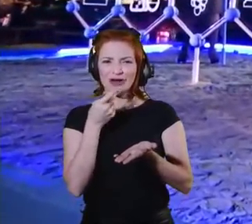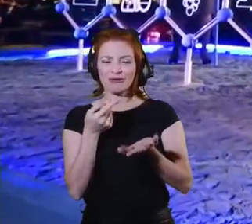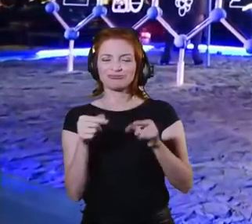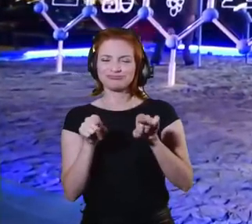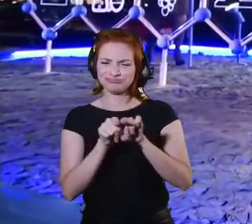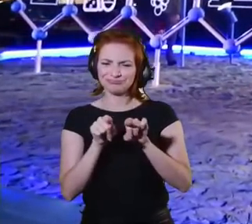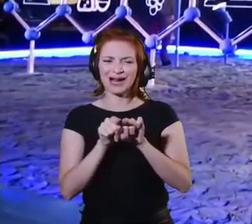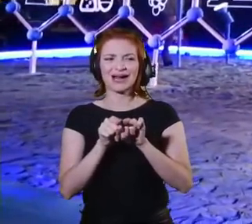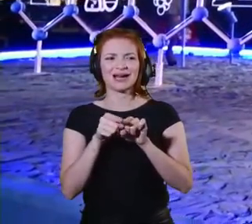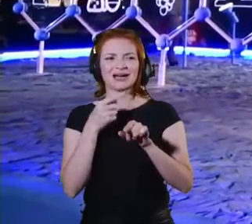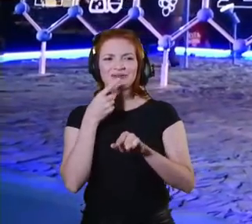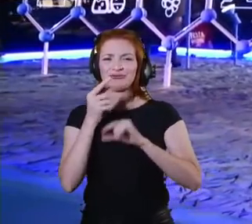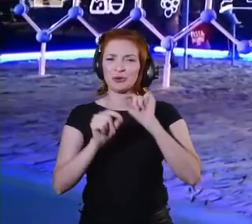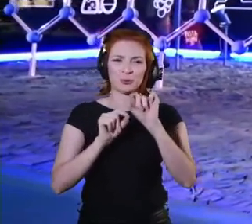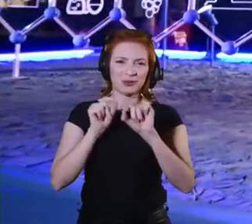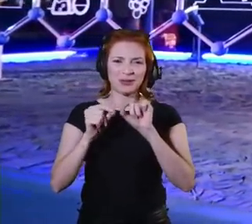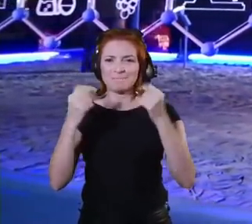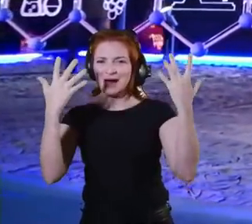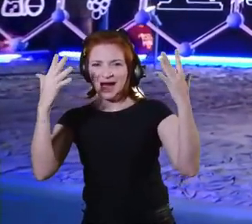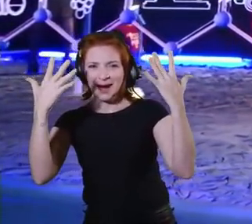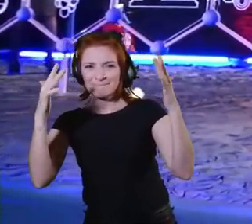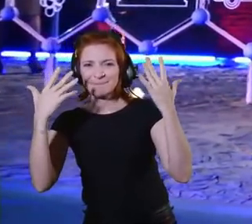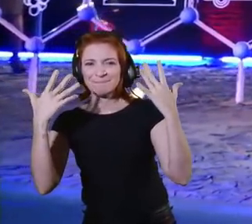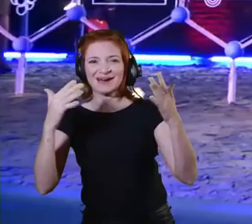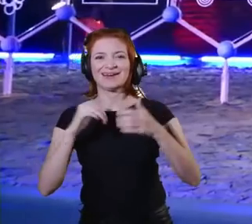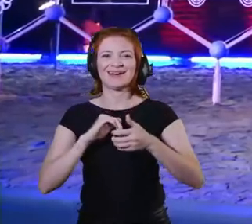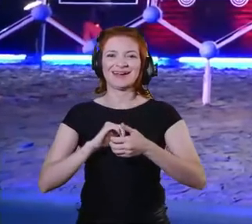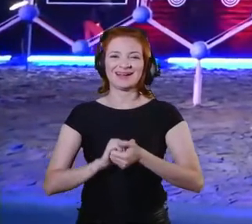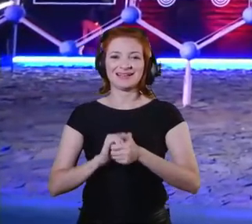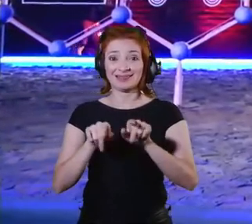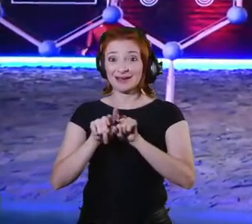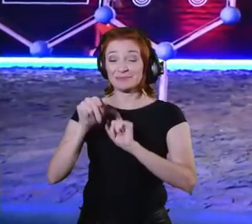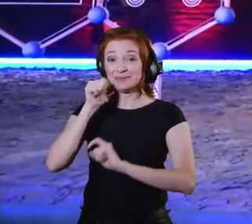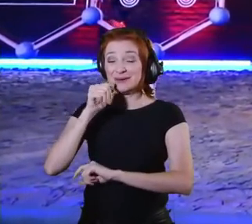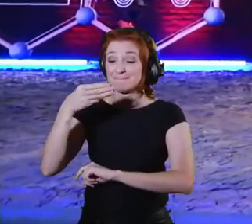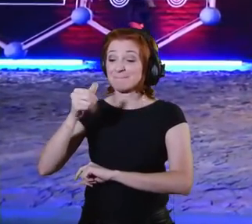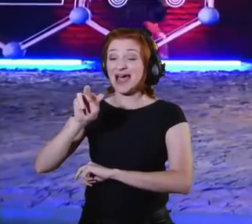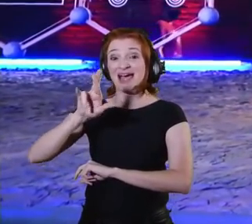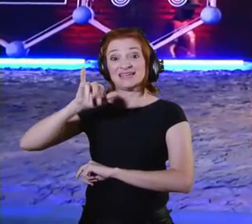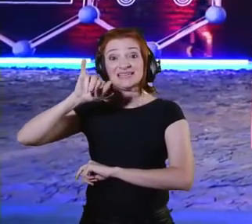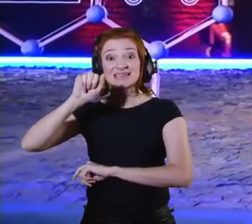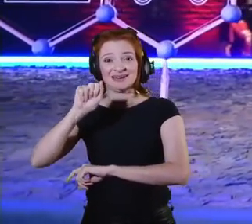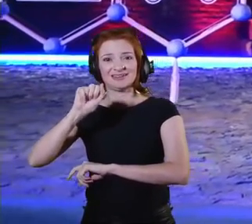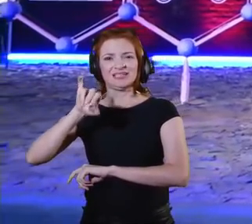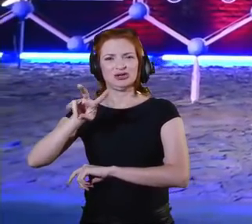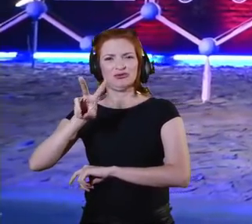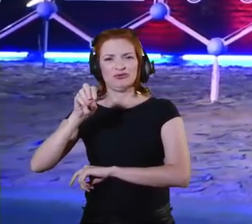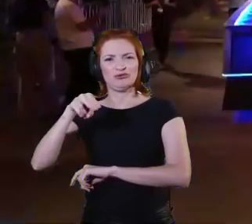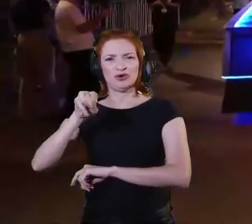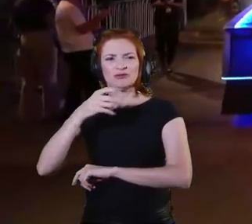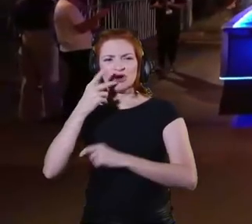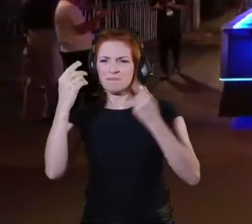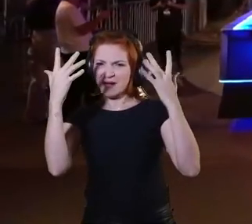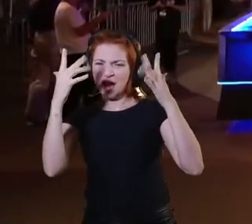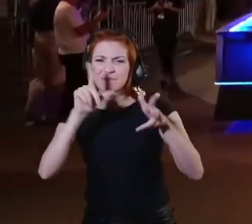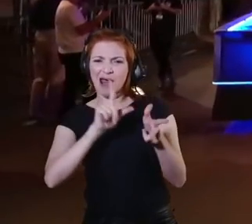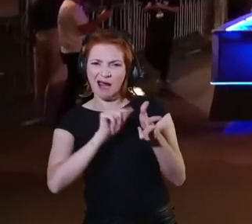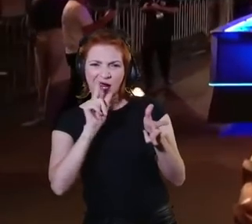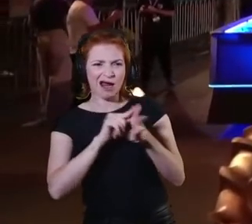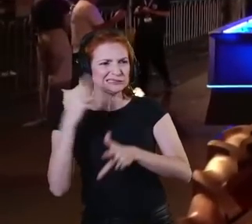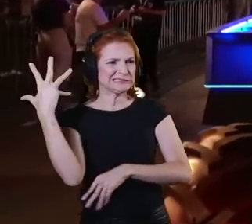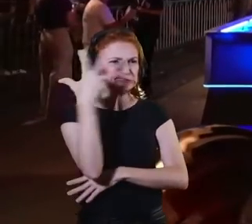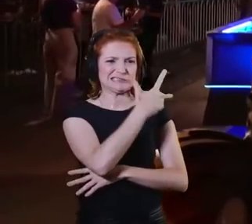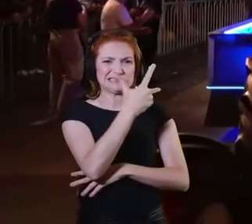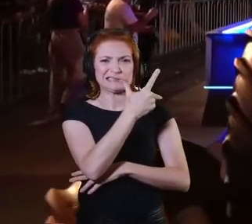seu registro. Parabéns. Também a Maria Ivone Maciel Velho, parabéns X-Play, linda